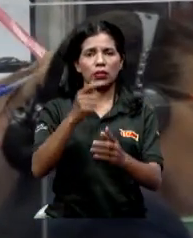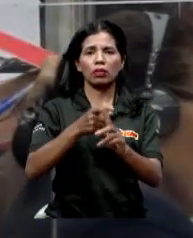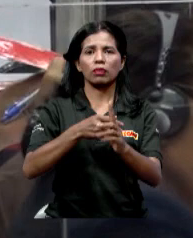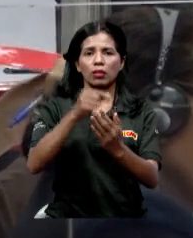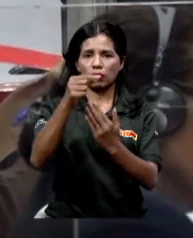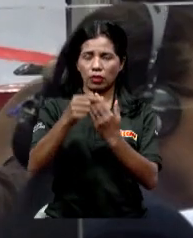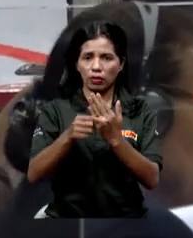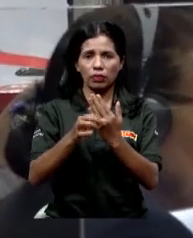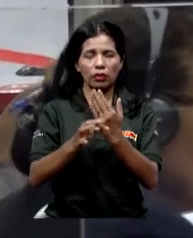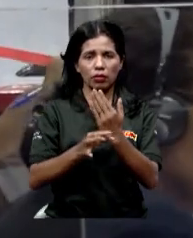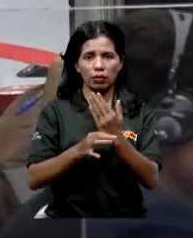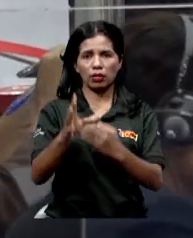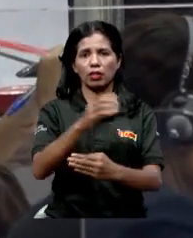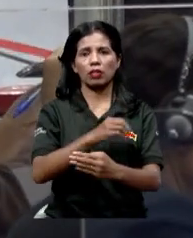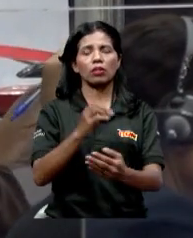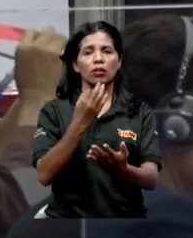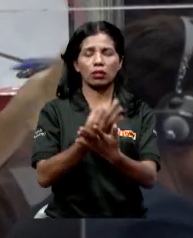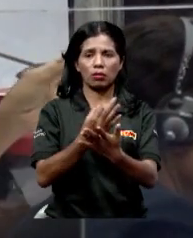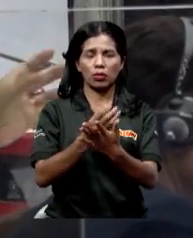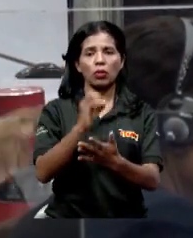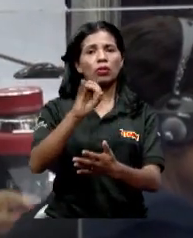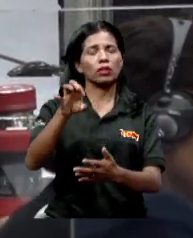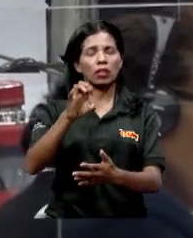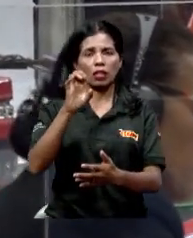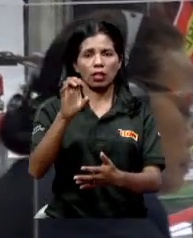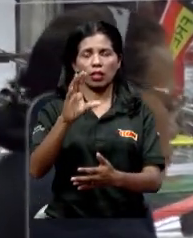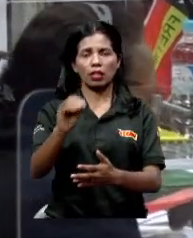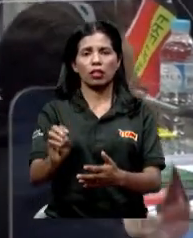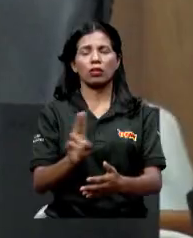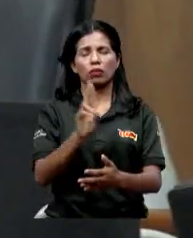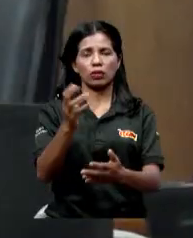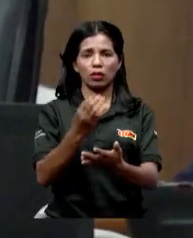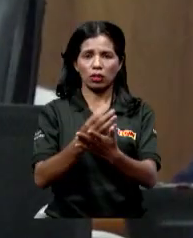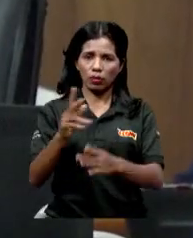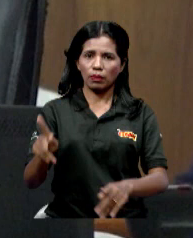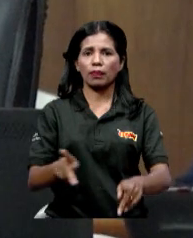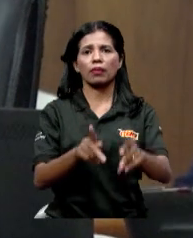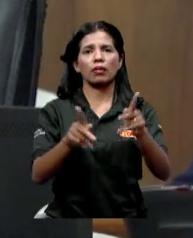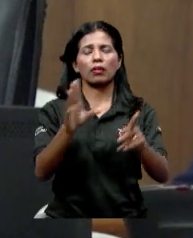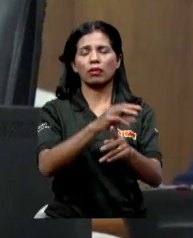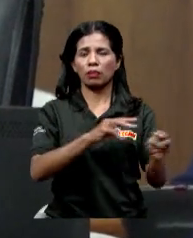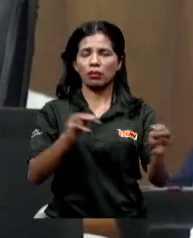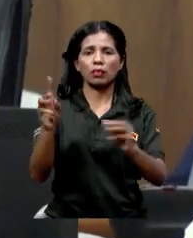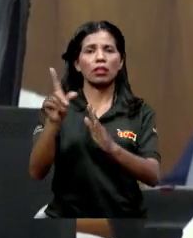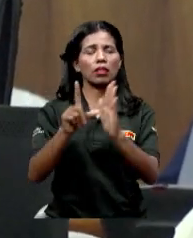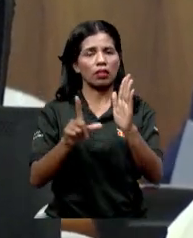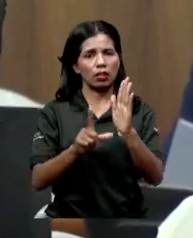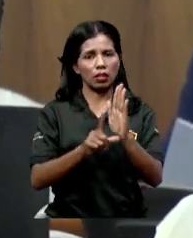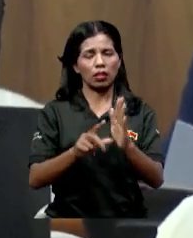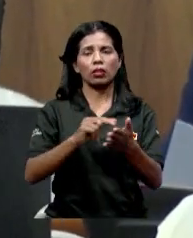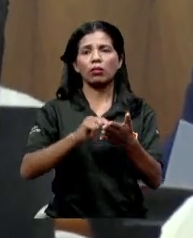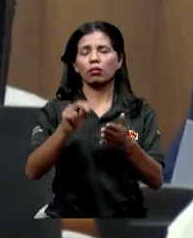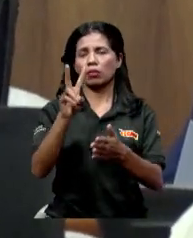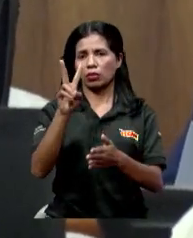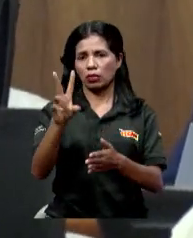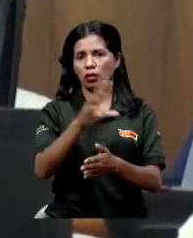Fevereiro, Enquadramento ba Orçamento Geral Estado, no Gestão Financeira Pública, no Alteração da Rua Lei Número Walu